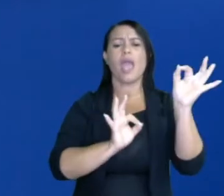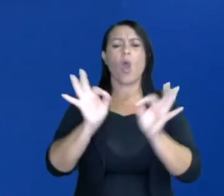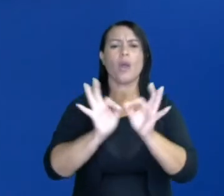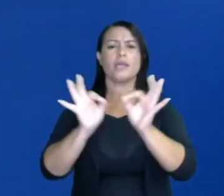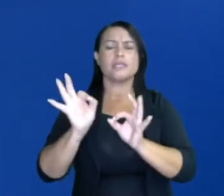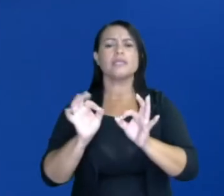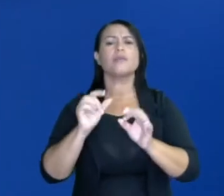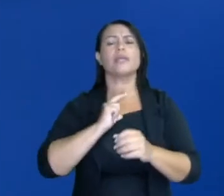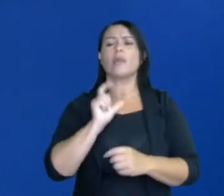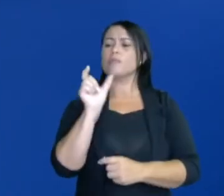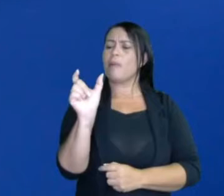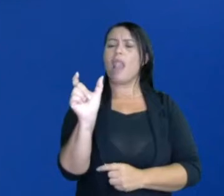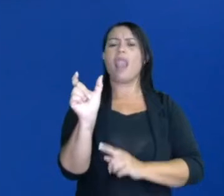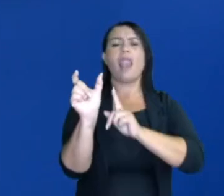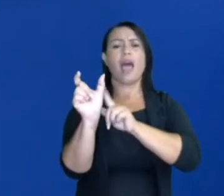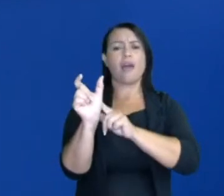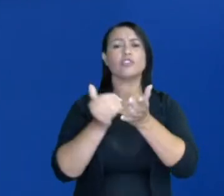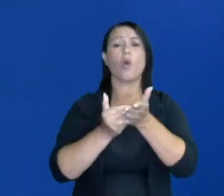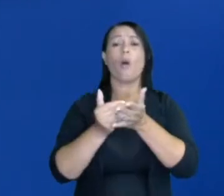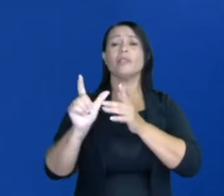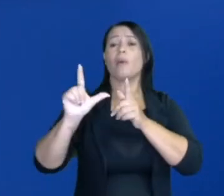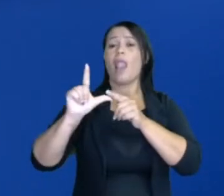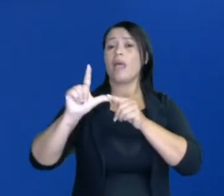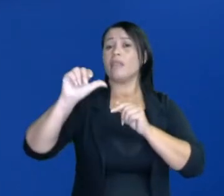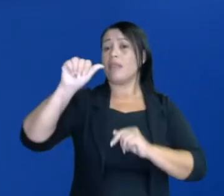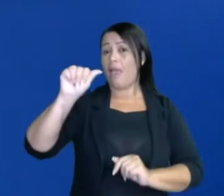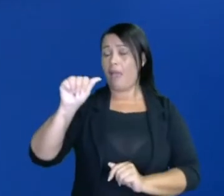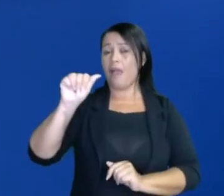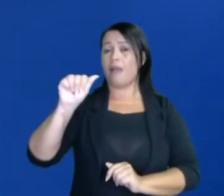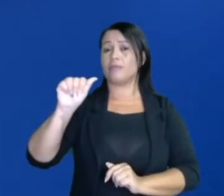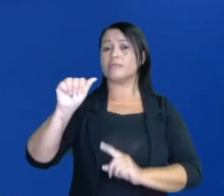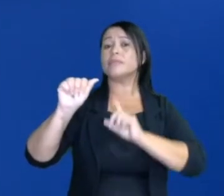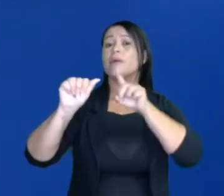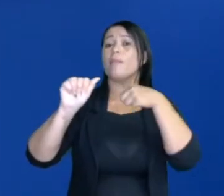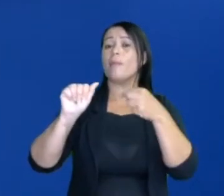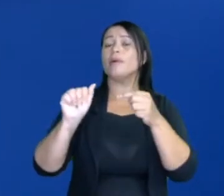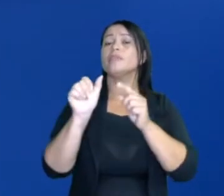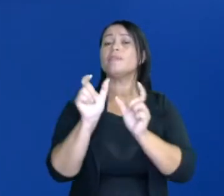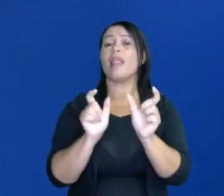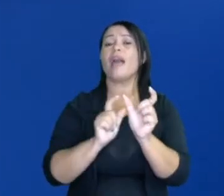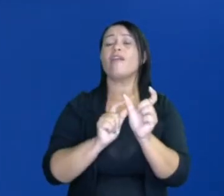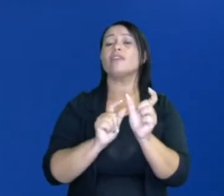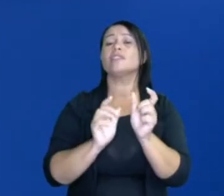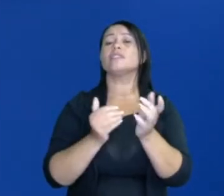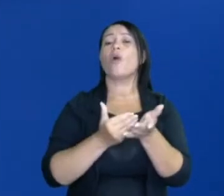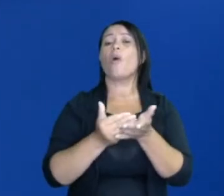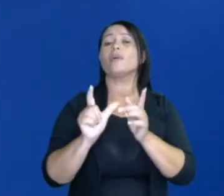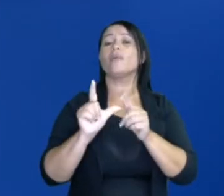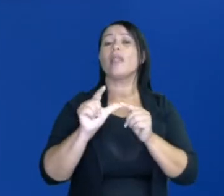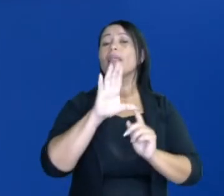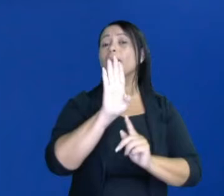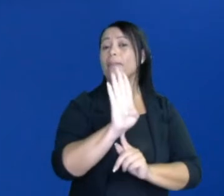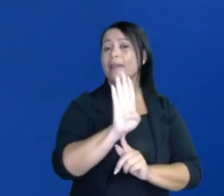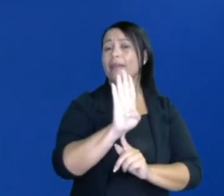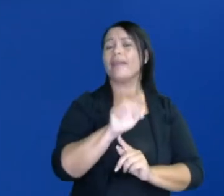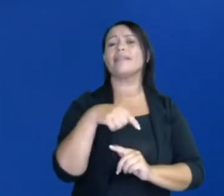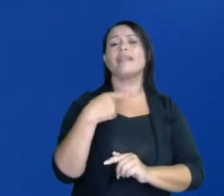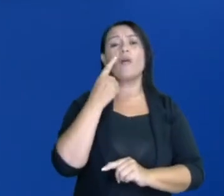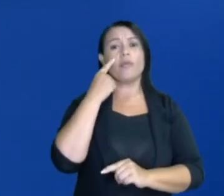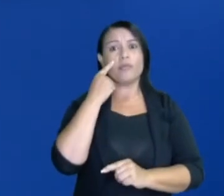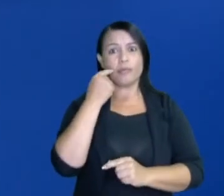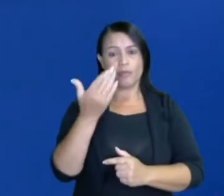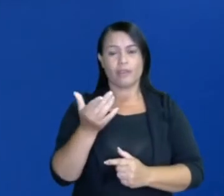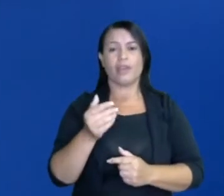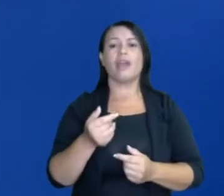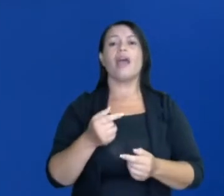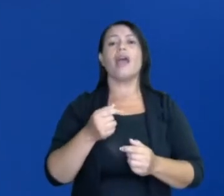coloca as palavras, né? As palavras que começam com a letra A vem primeiro, aí depois as palavras que começam com a letra B. Então, esse texto